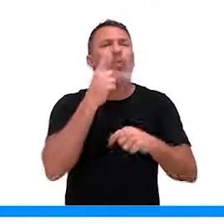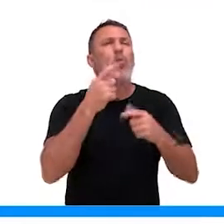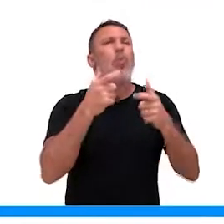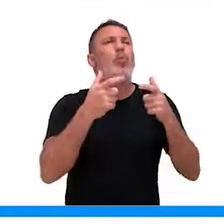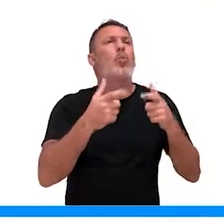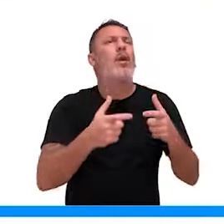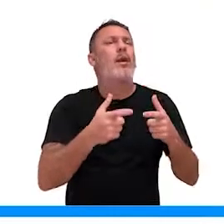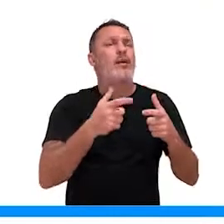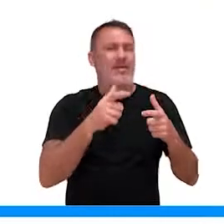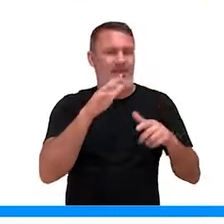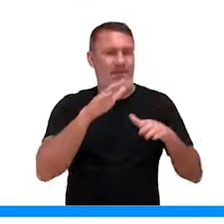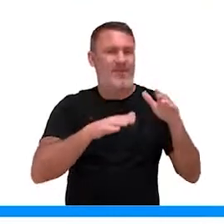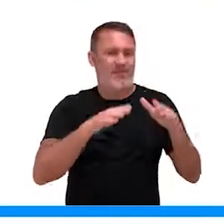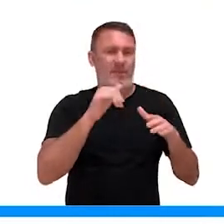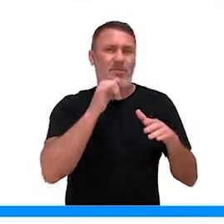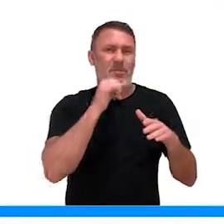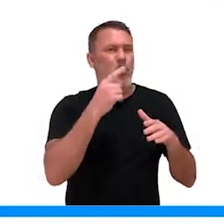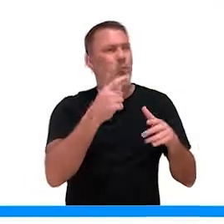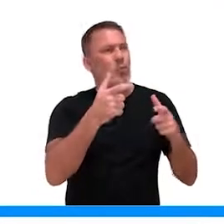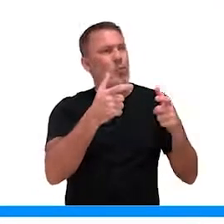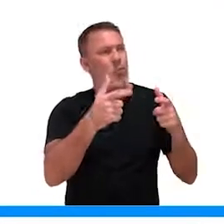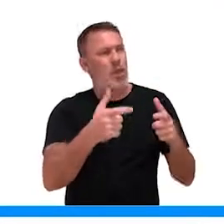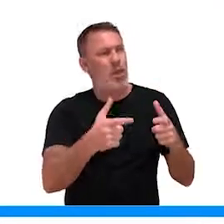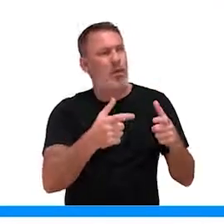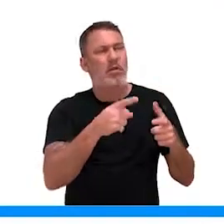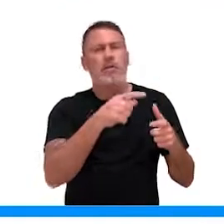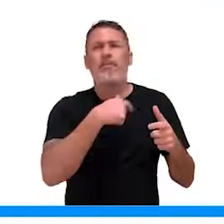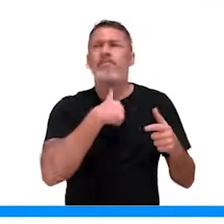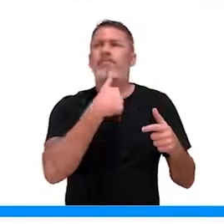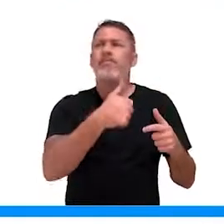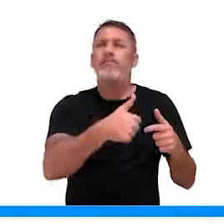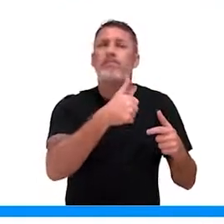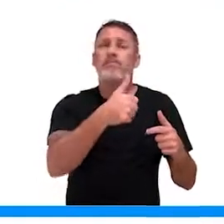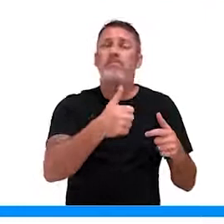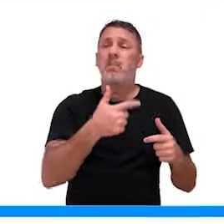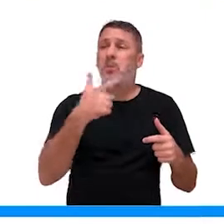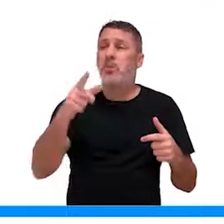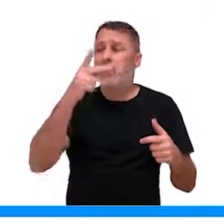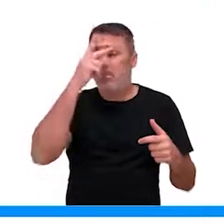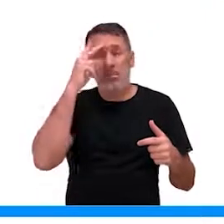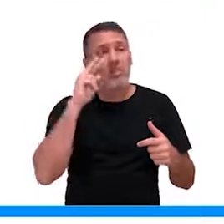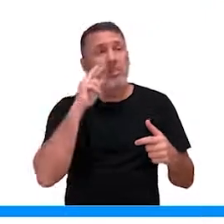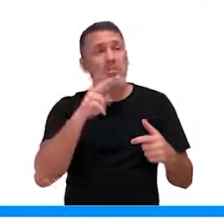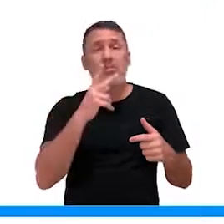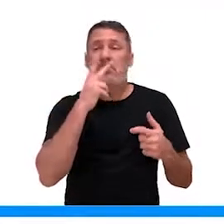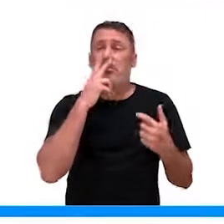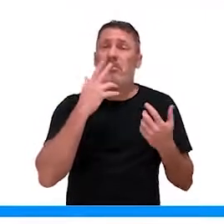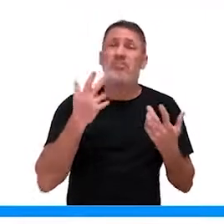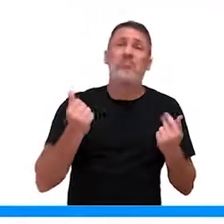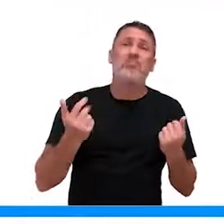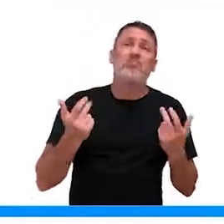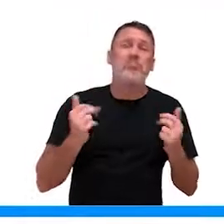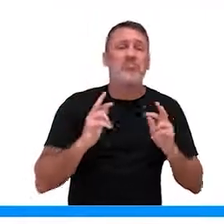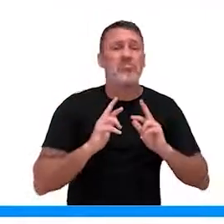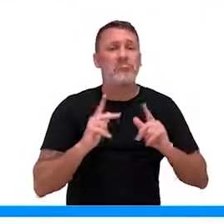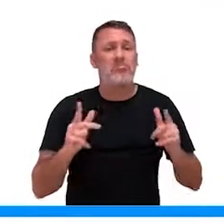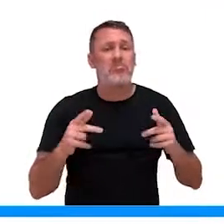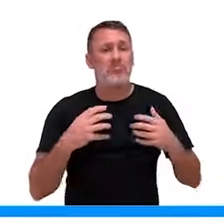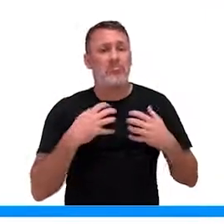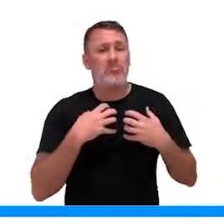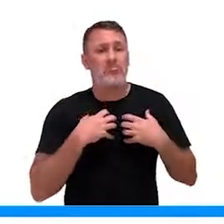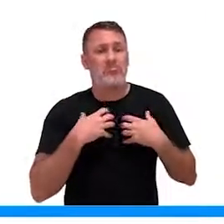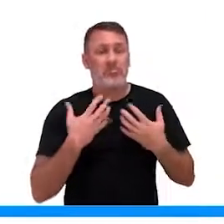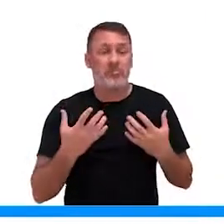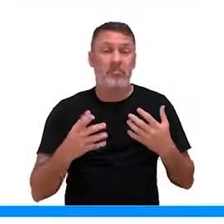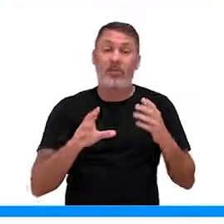você, pode, para mim, ser apenas uma parte do espaço geográfico, não ser considerado como um lugar. E o